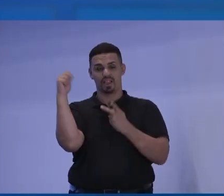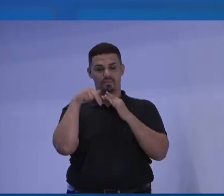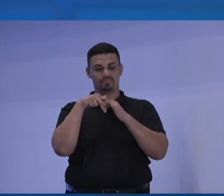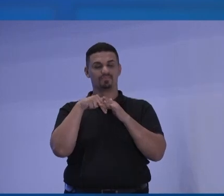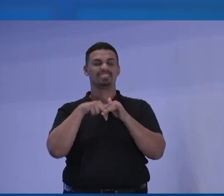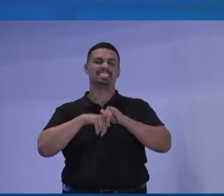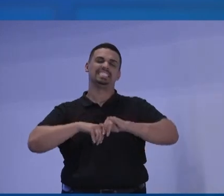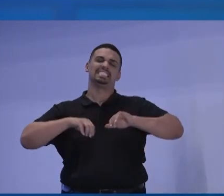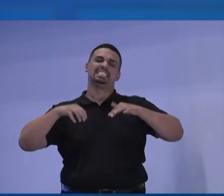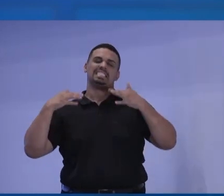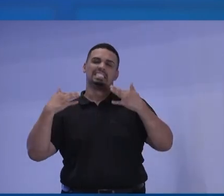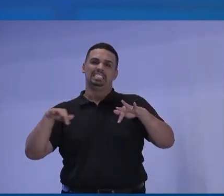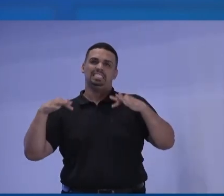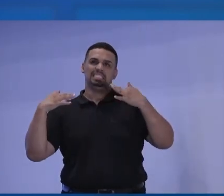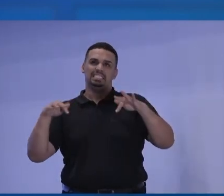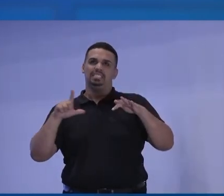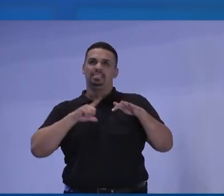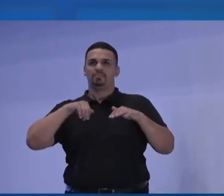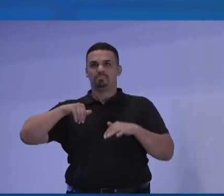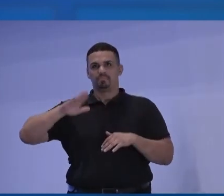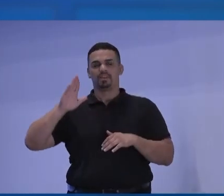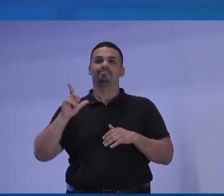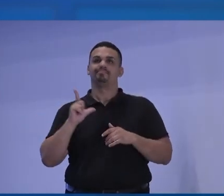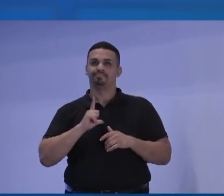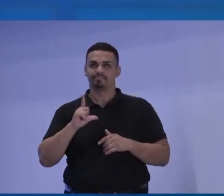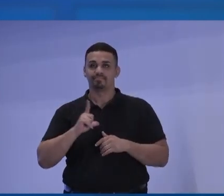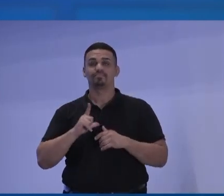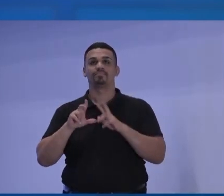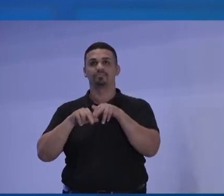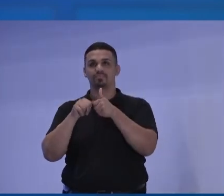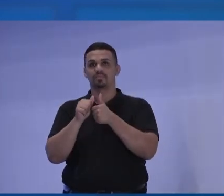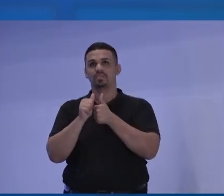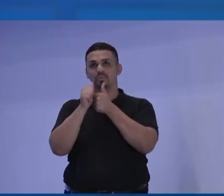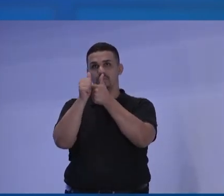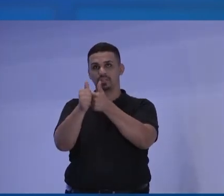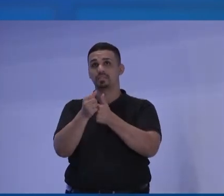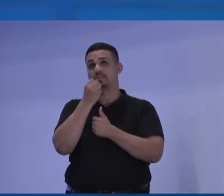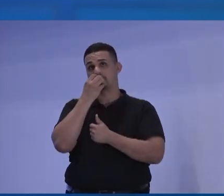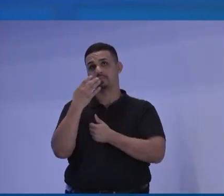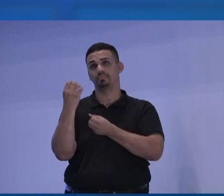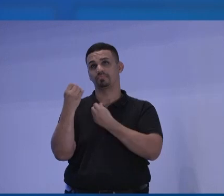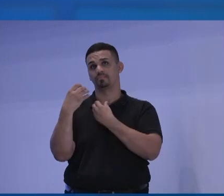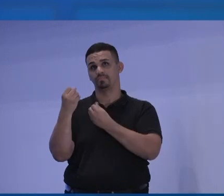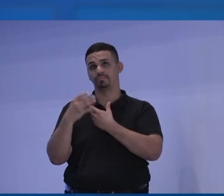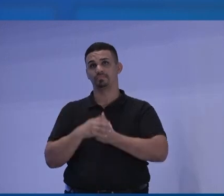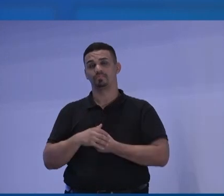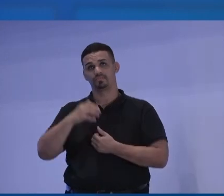movimentos repetitivos. Então, a história clínica sempre nos guia muito bem.